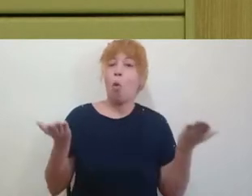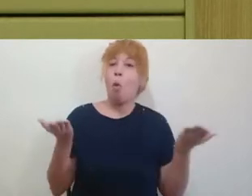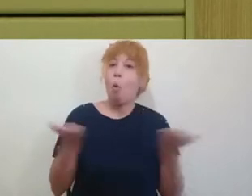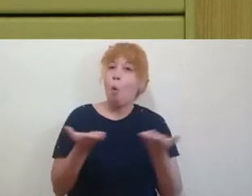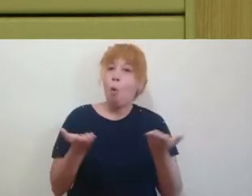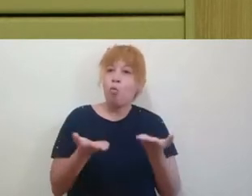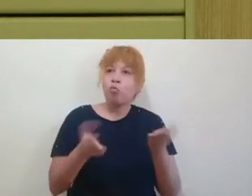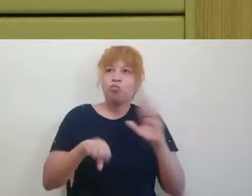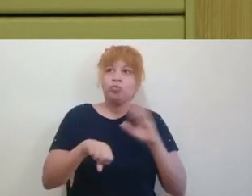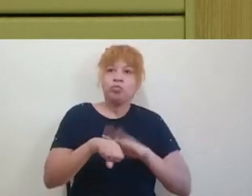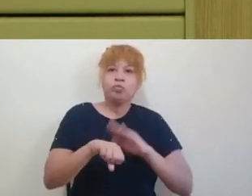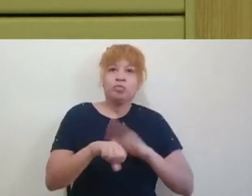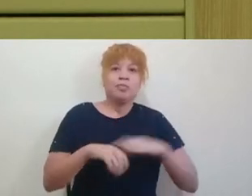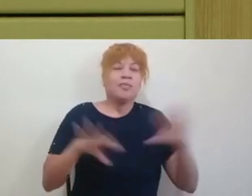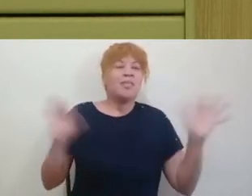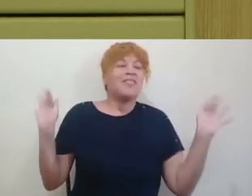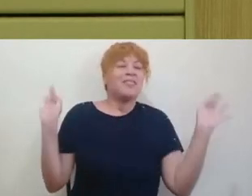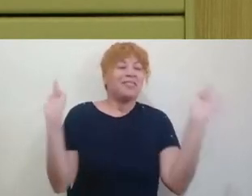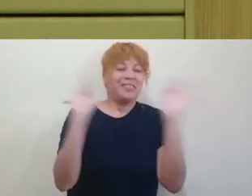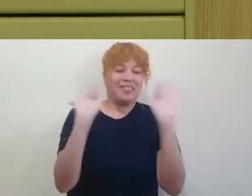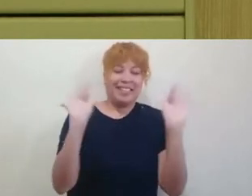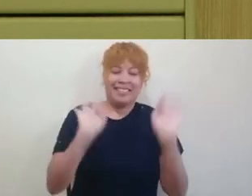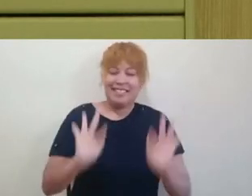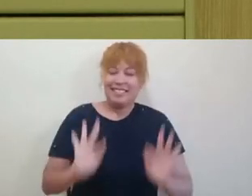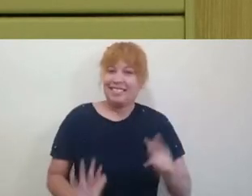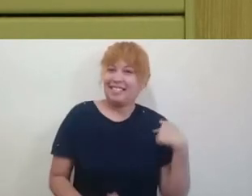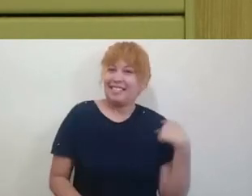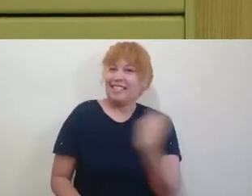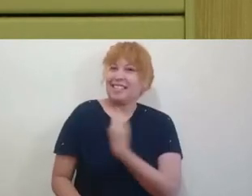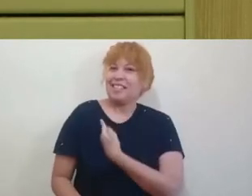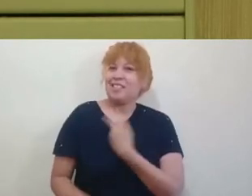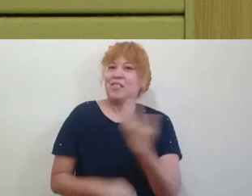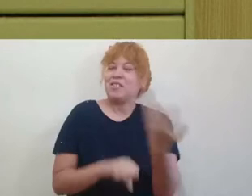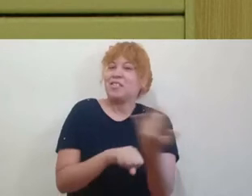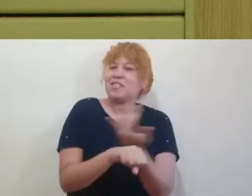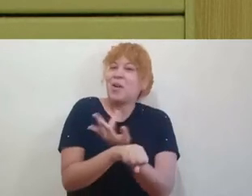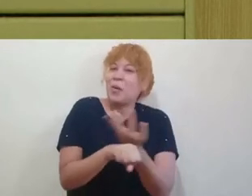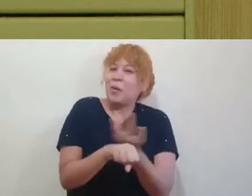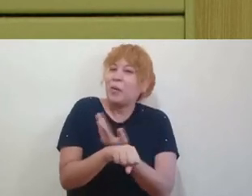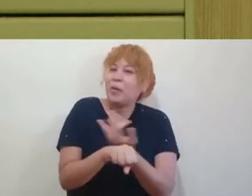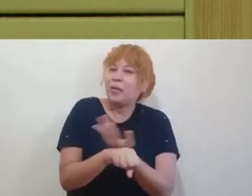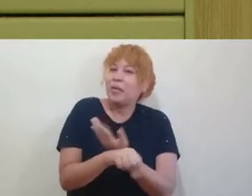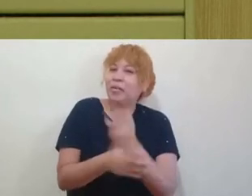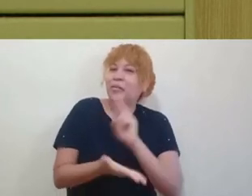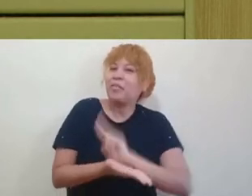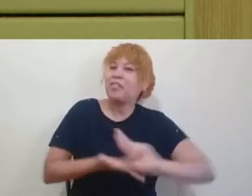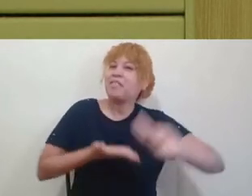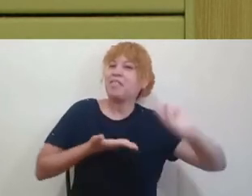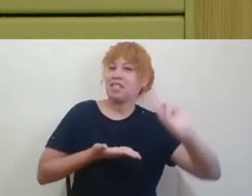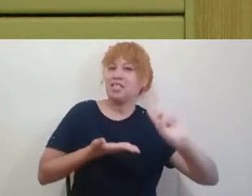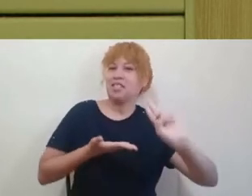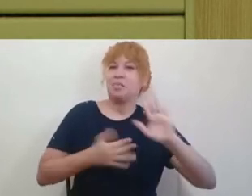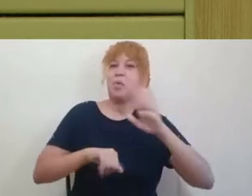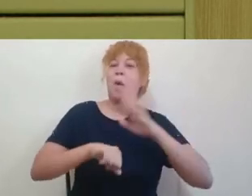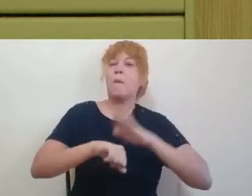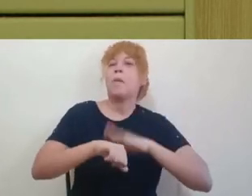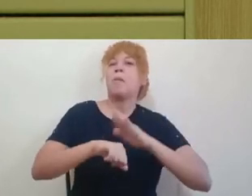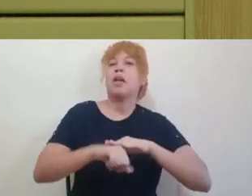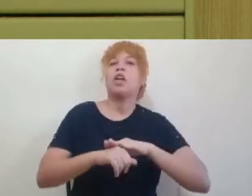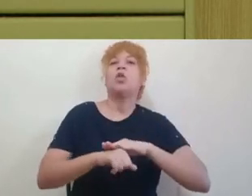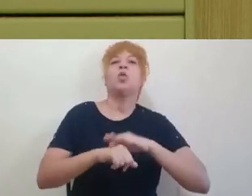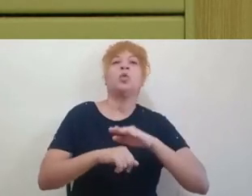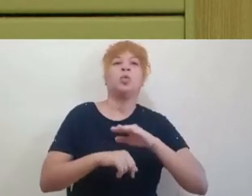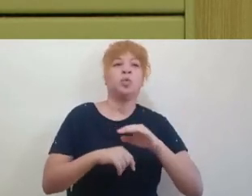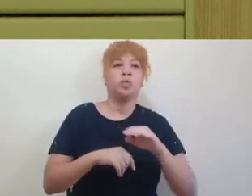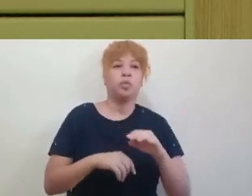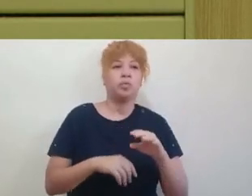a todos vocês, a todas vocês. Também preciso cumprimentar todos os profissionais da